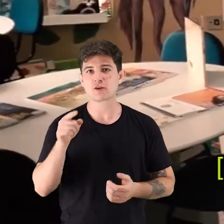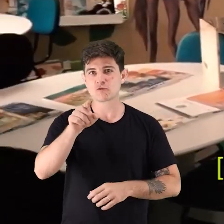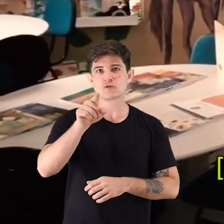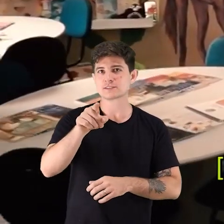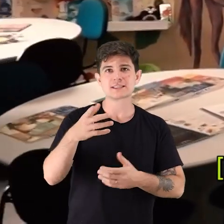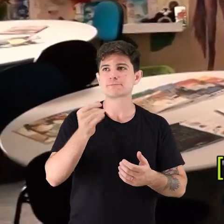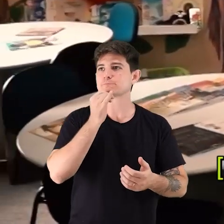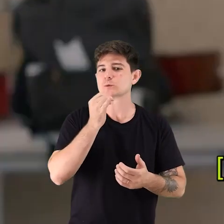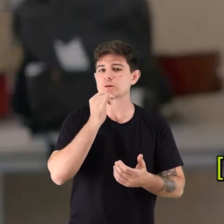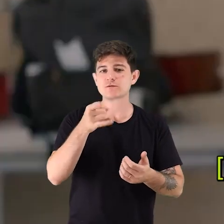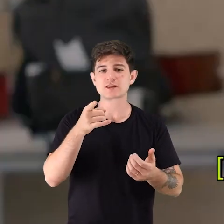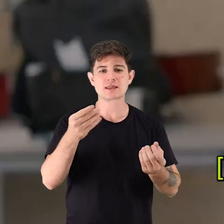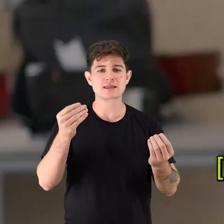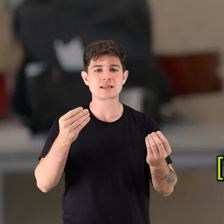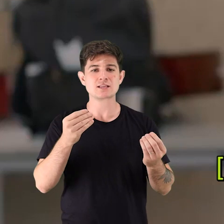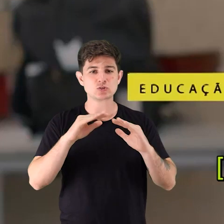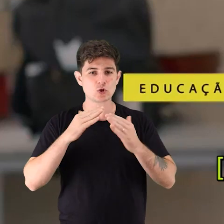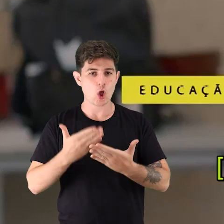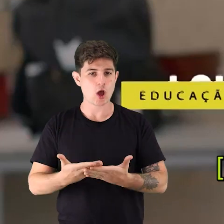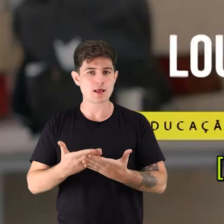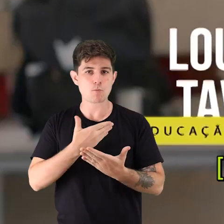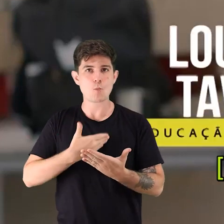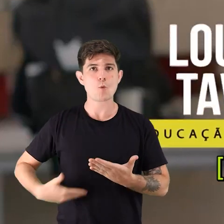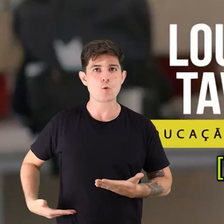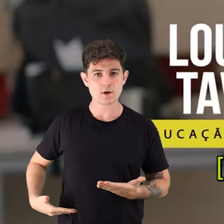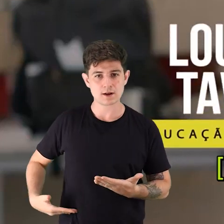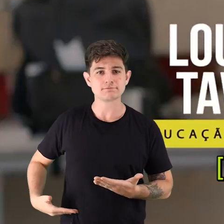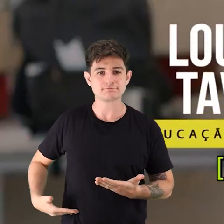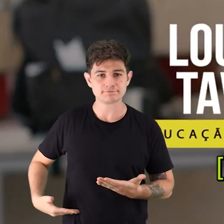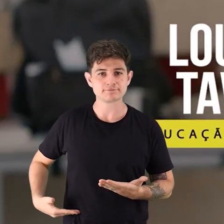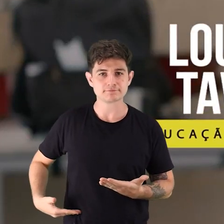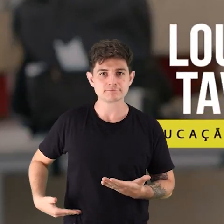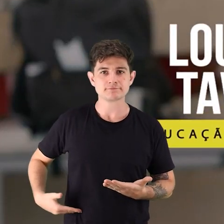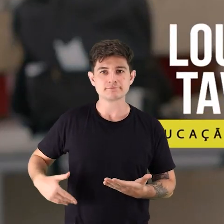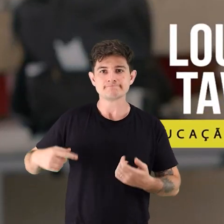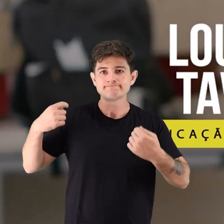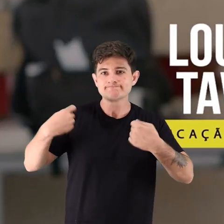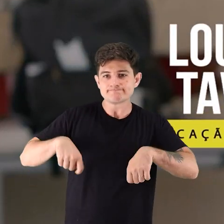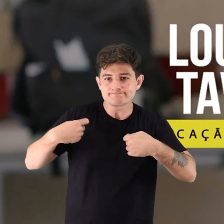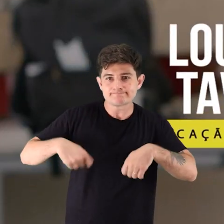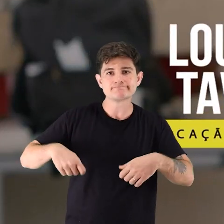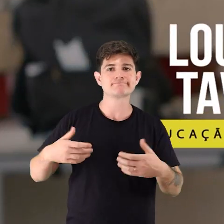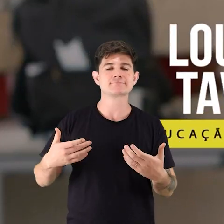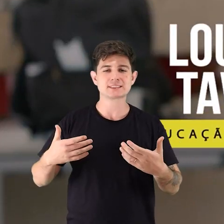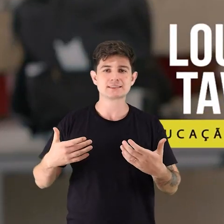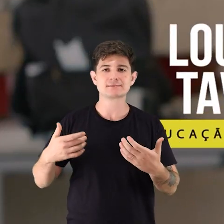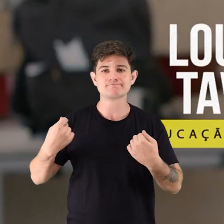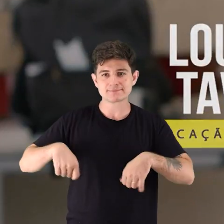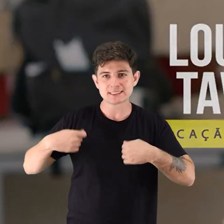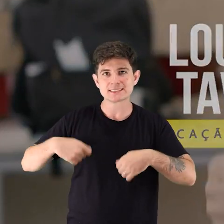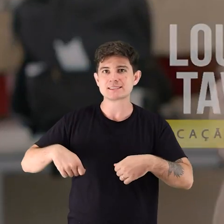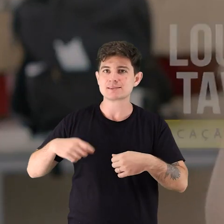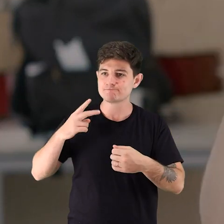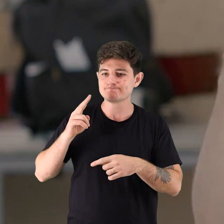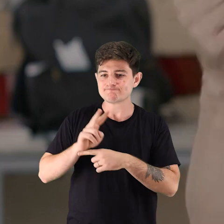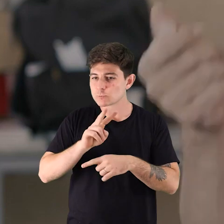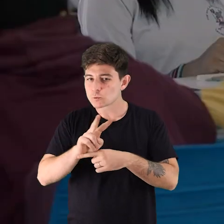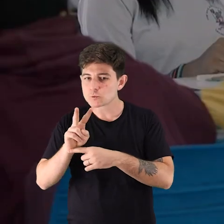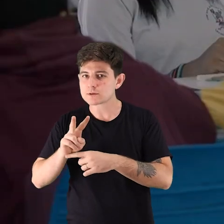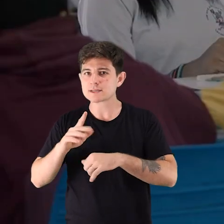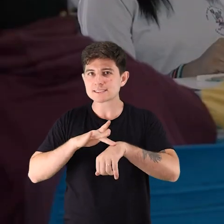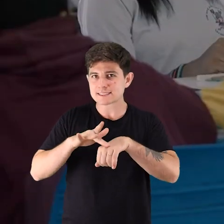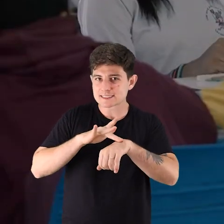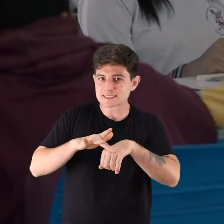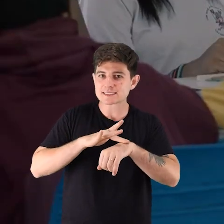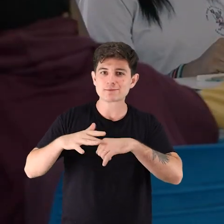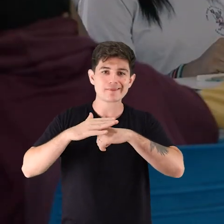Então, é você trazer uma coisa justamente para a escola pública, onde tem mais necessidade de um olhar